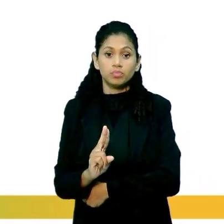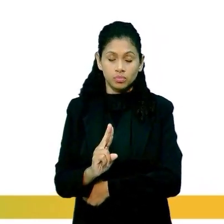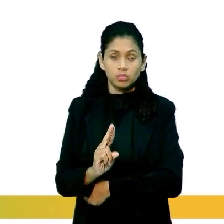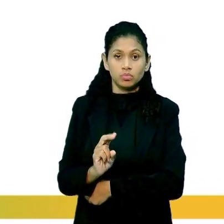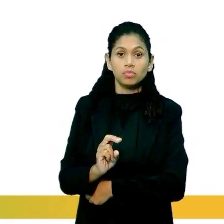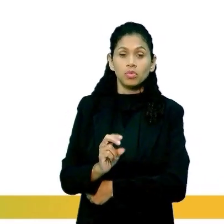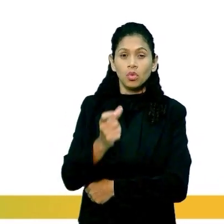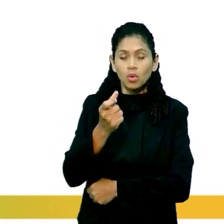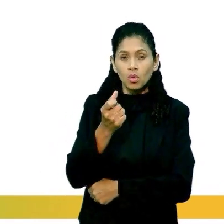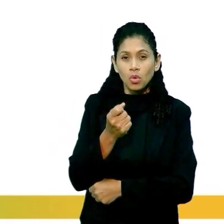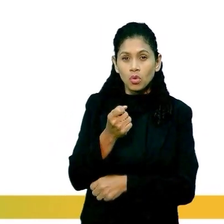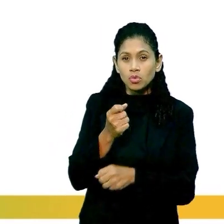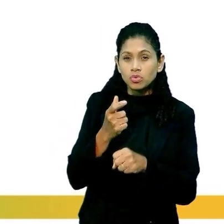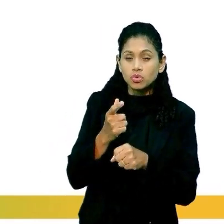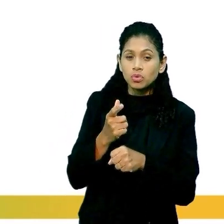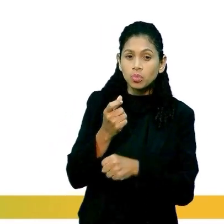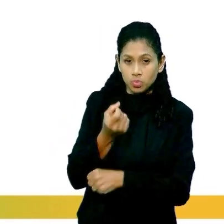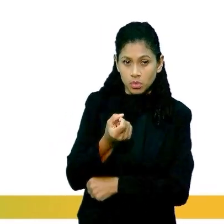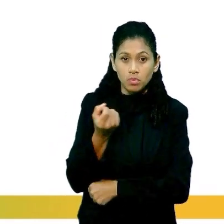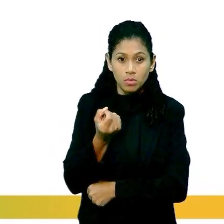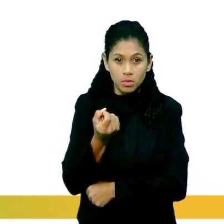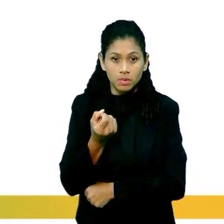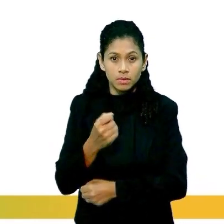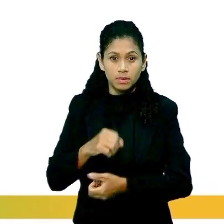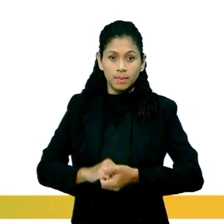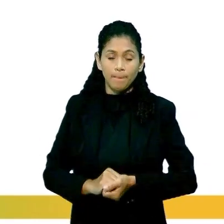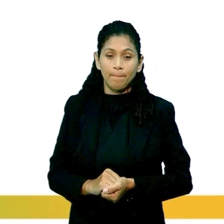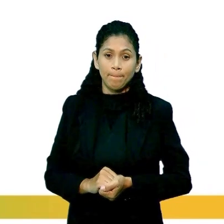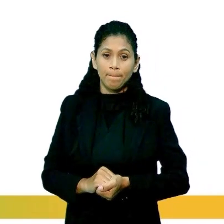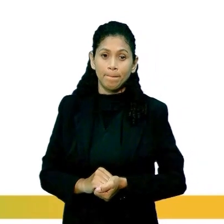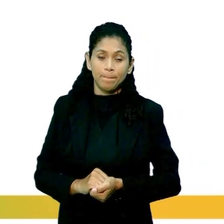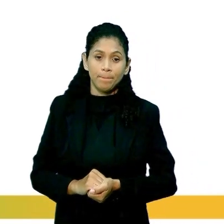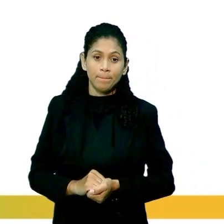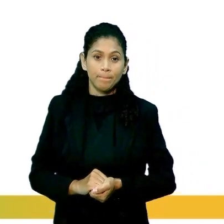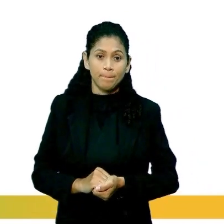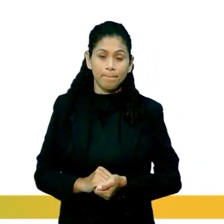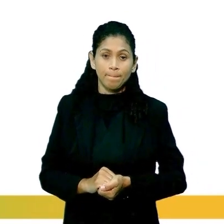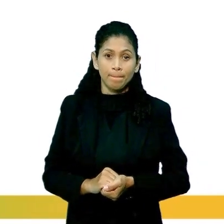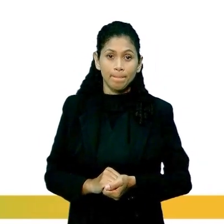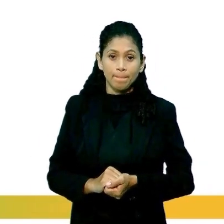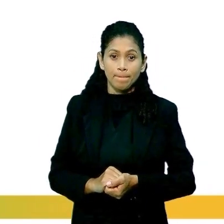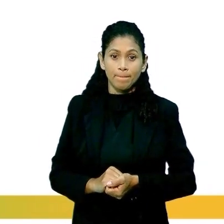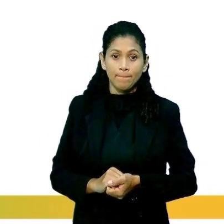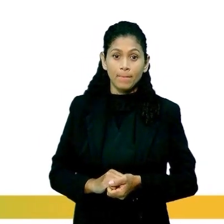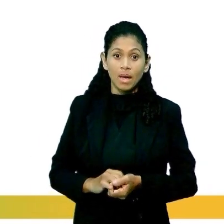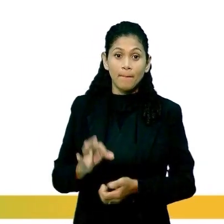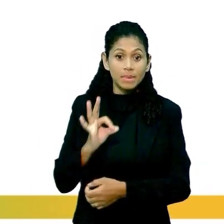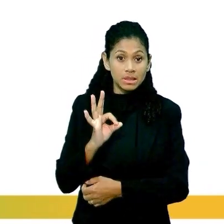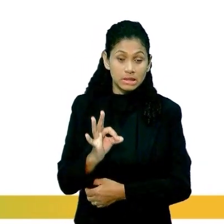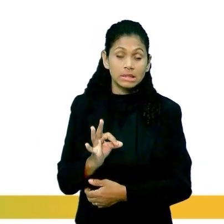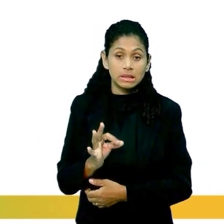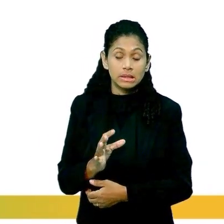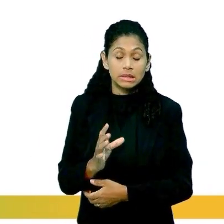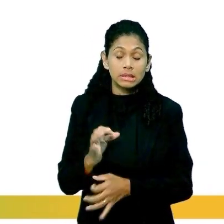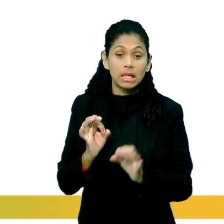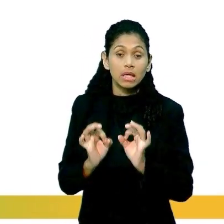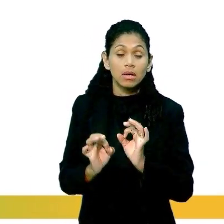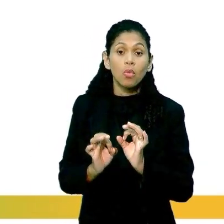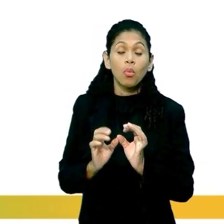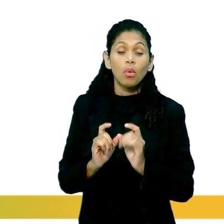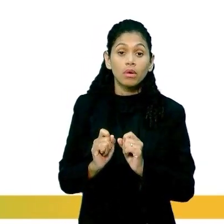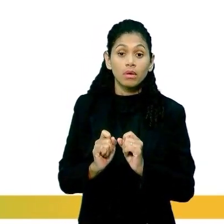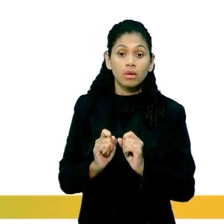de 1 centavo norte-americano, que tem aproximadamente 3 gramas. Então o que eu quero saber, qual o número de átomos em uma moeda que tem